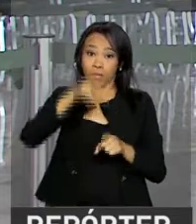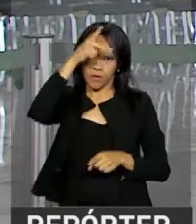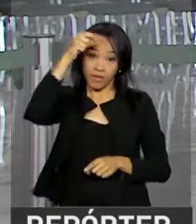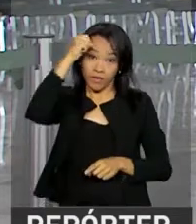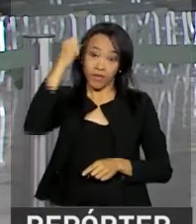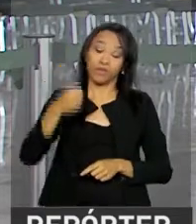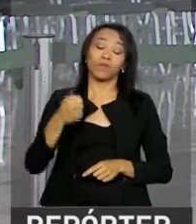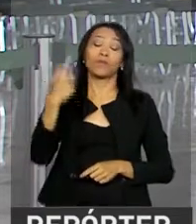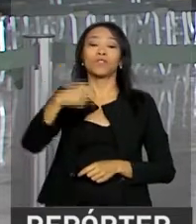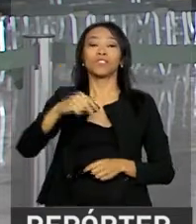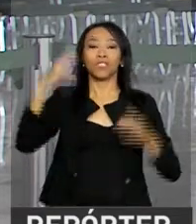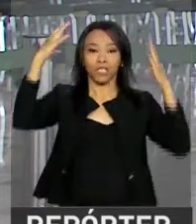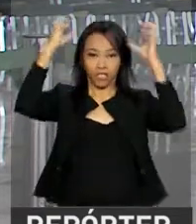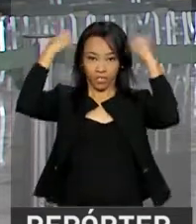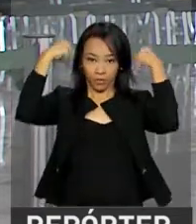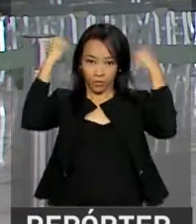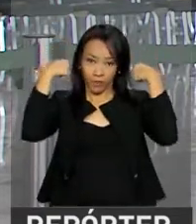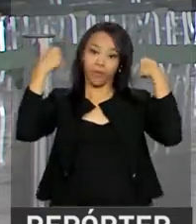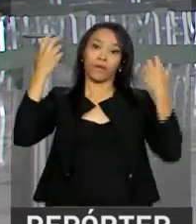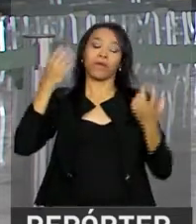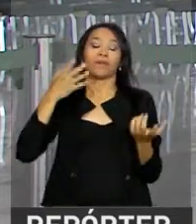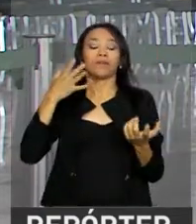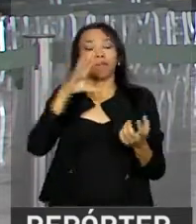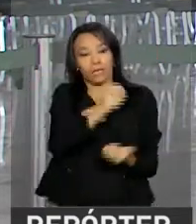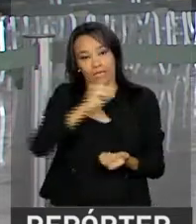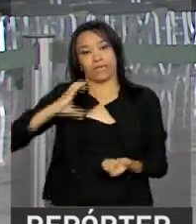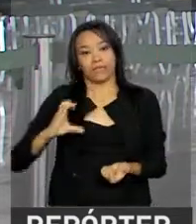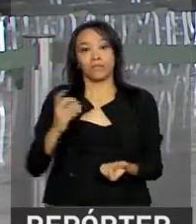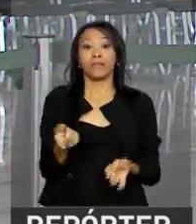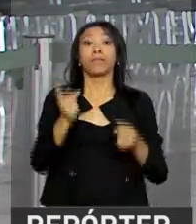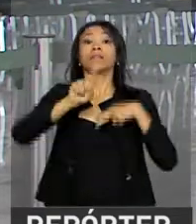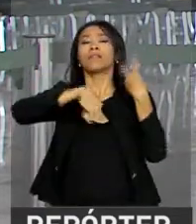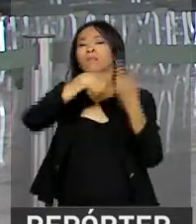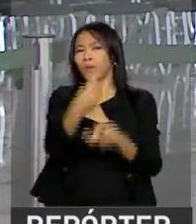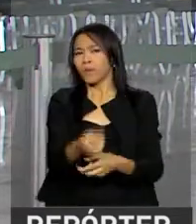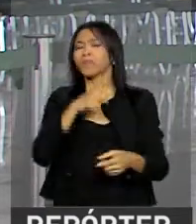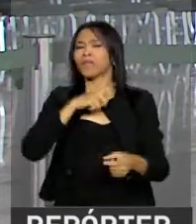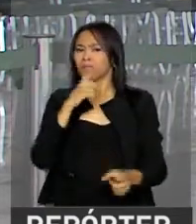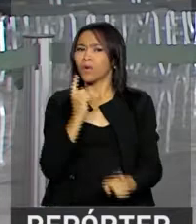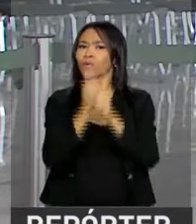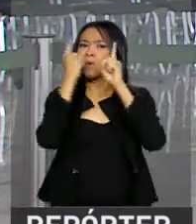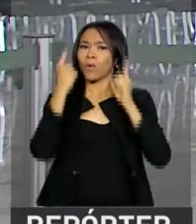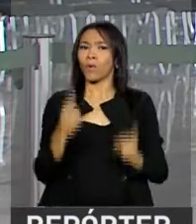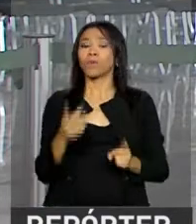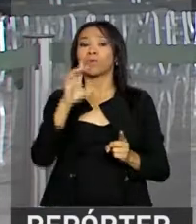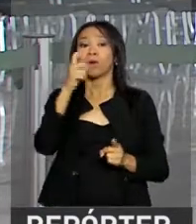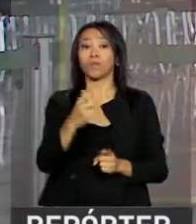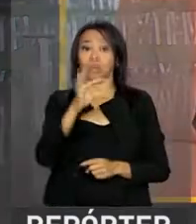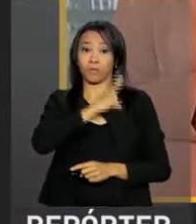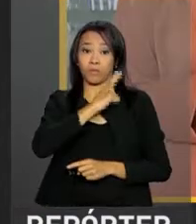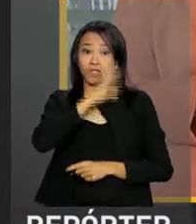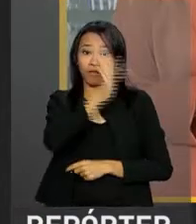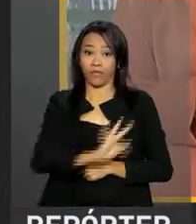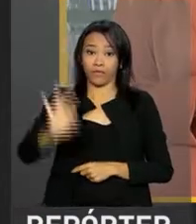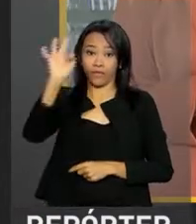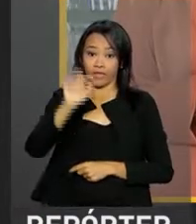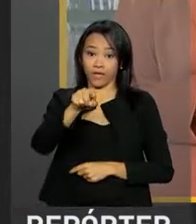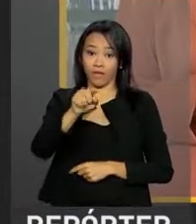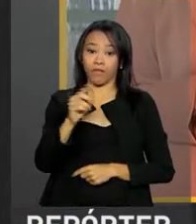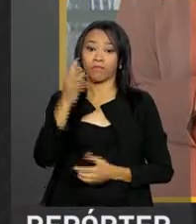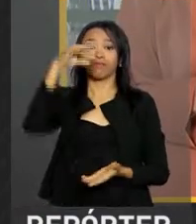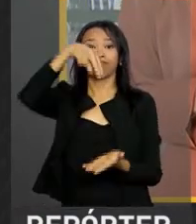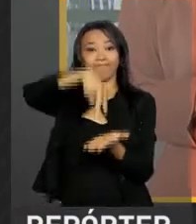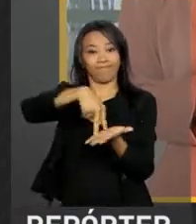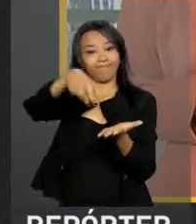catarina mas antes disso daqui a pouquinho o presidente temer tem um compromisso na sede da polícia rodoviária federal quem está lá é a